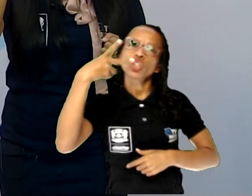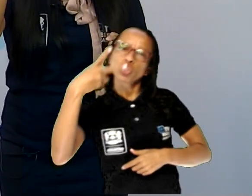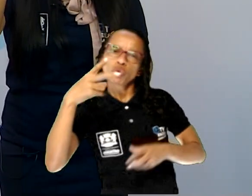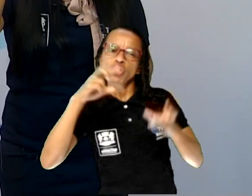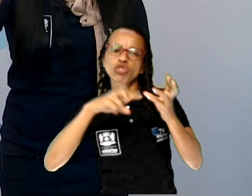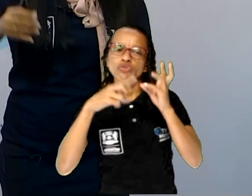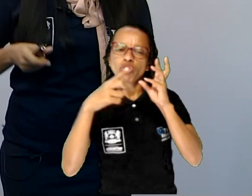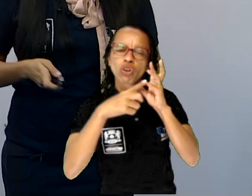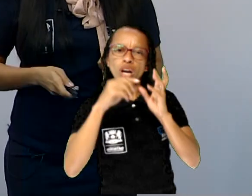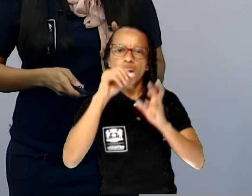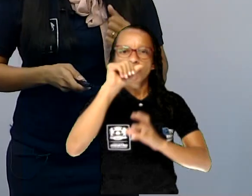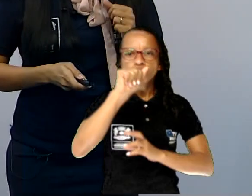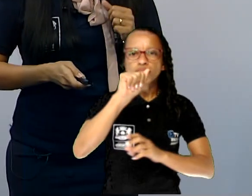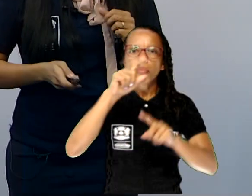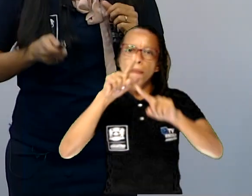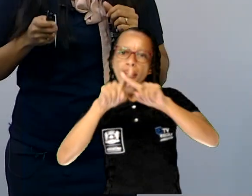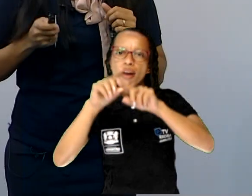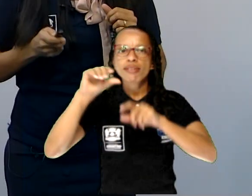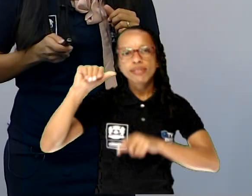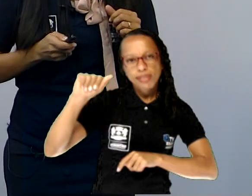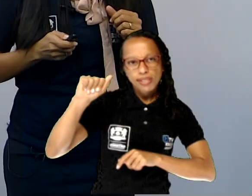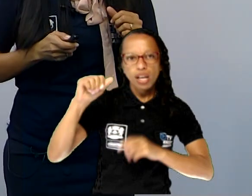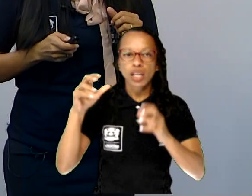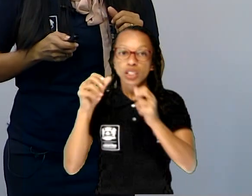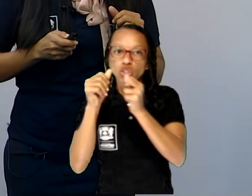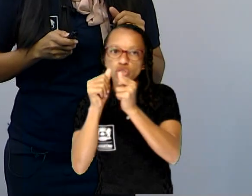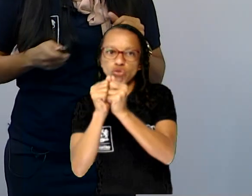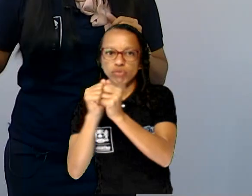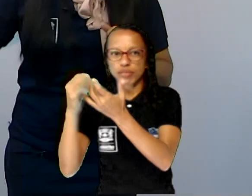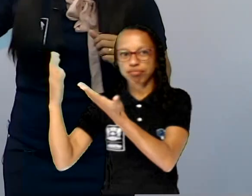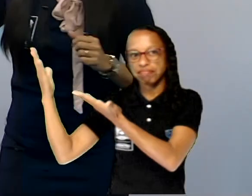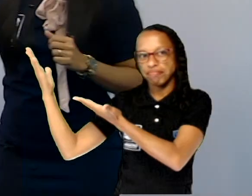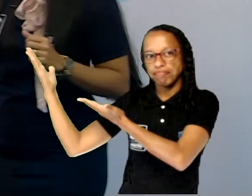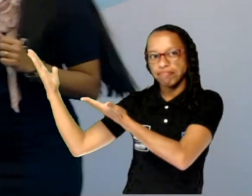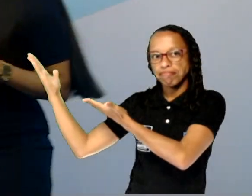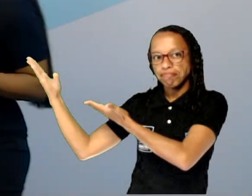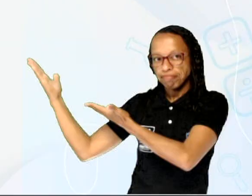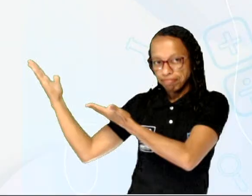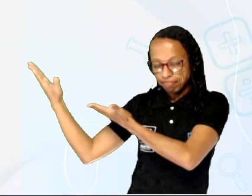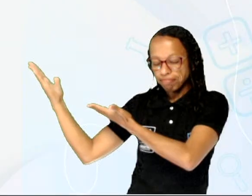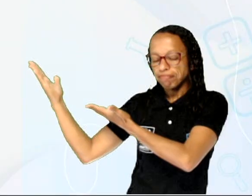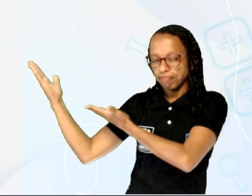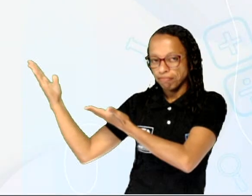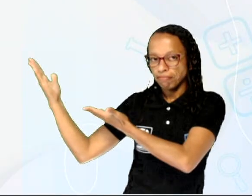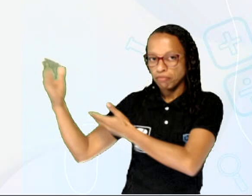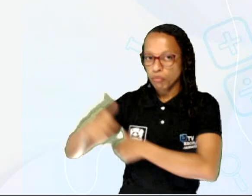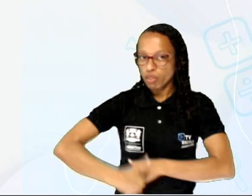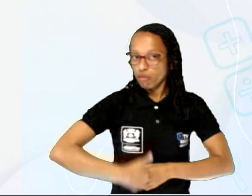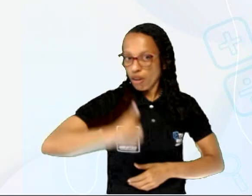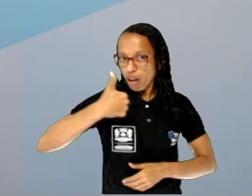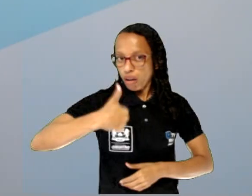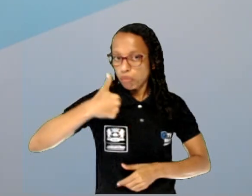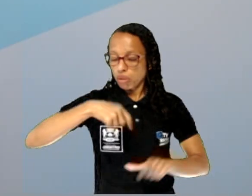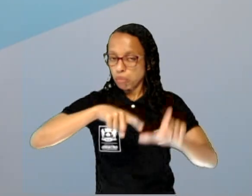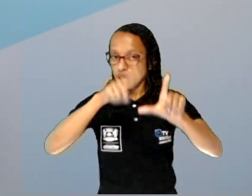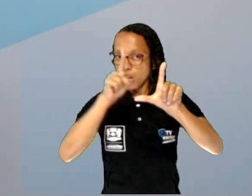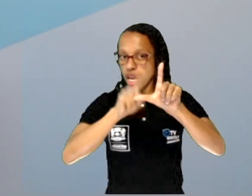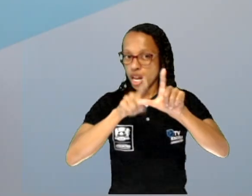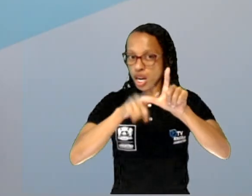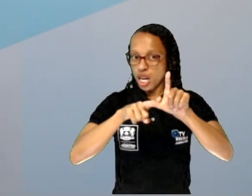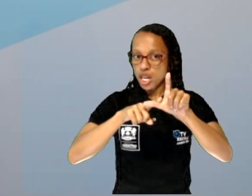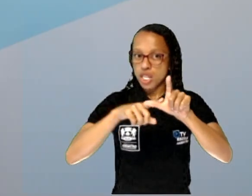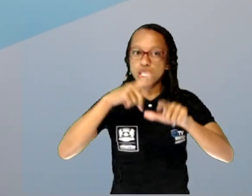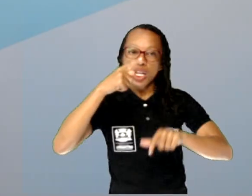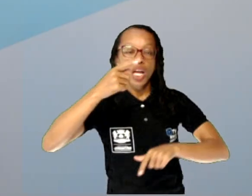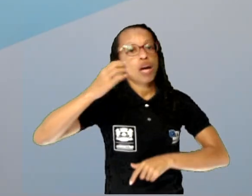isso bem mais lá na frente. Eu quero que vocês foquem mais, né? Aí, no caso aqui, a preposição, mais o artigo,